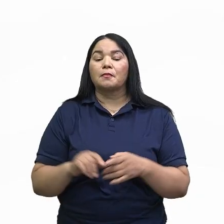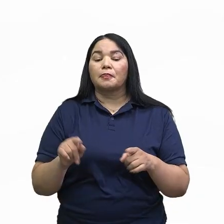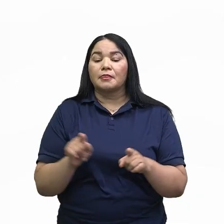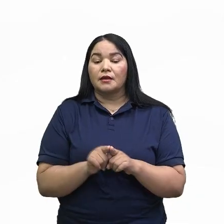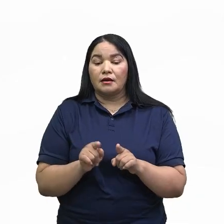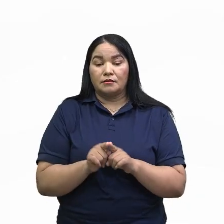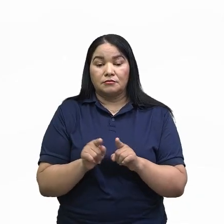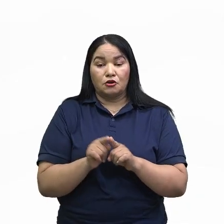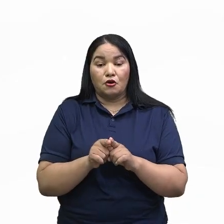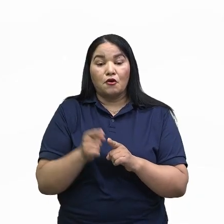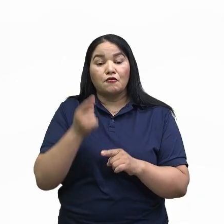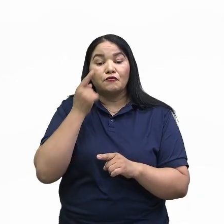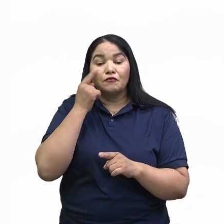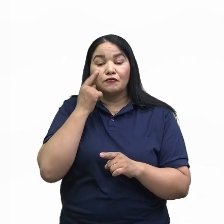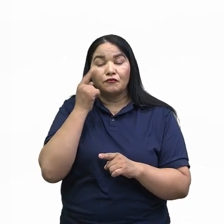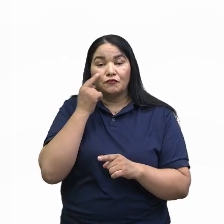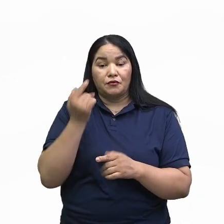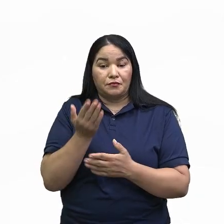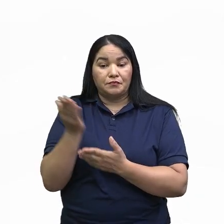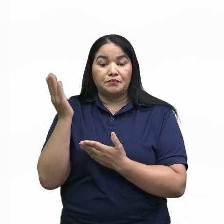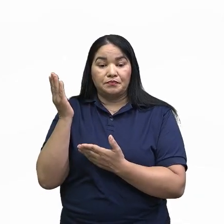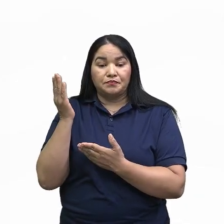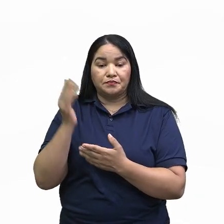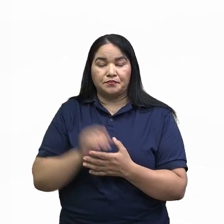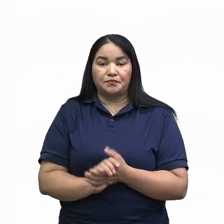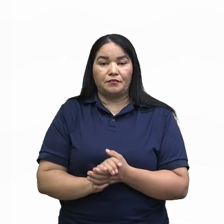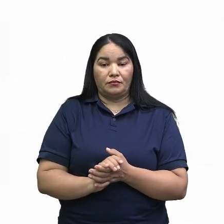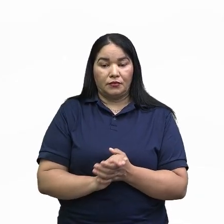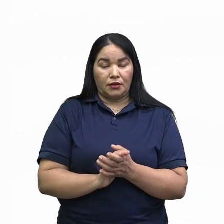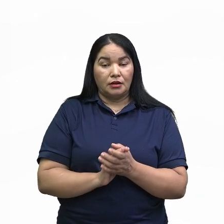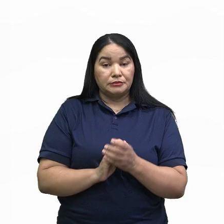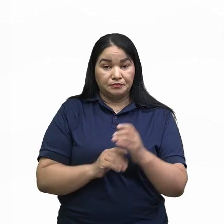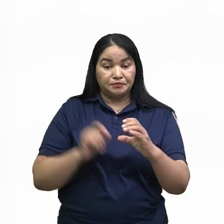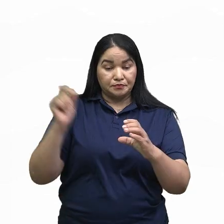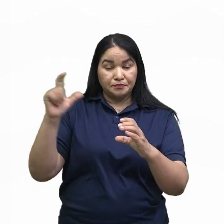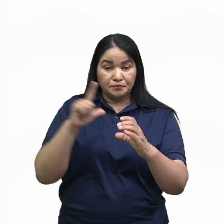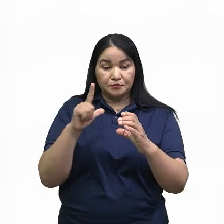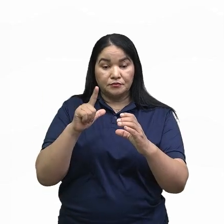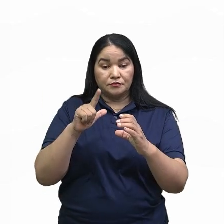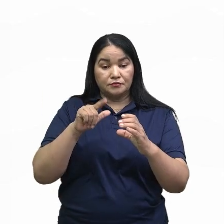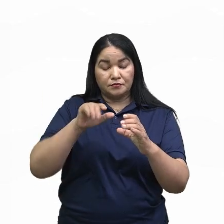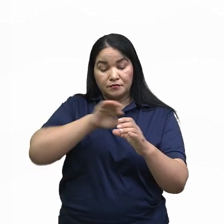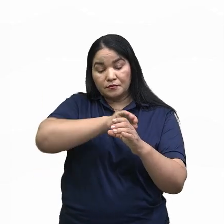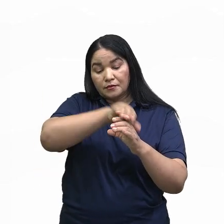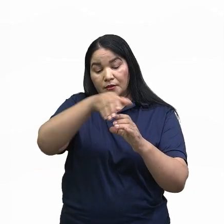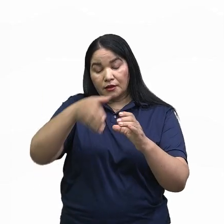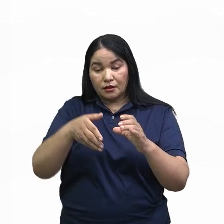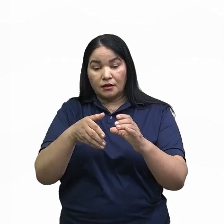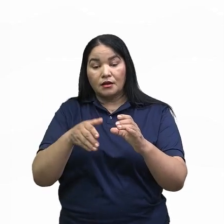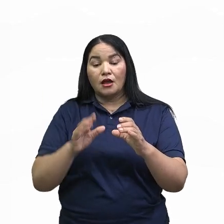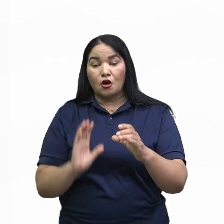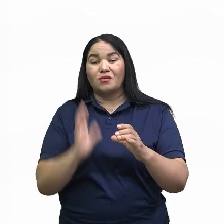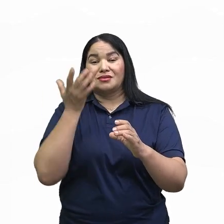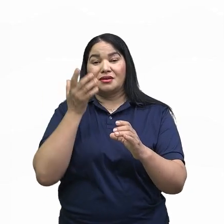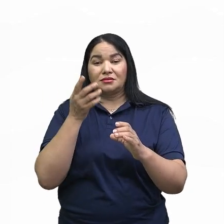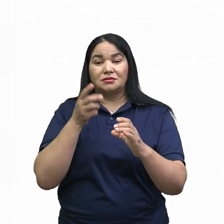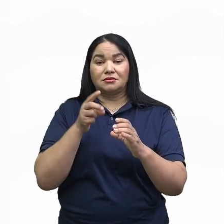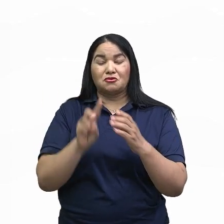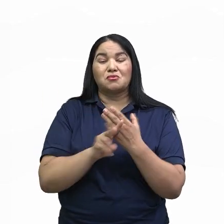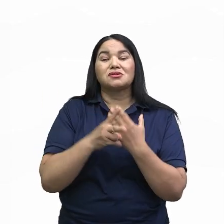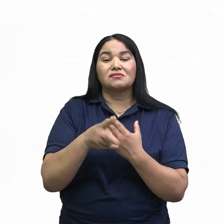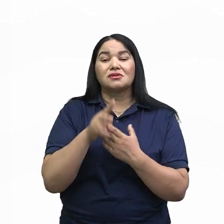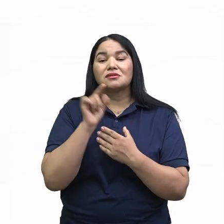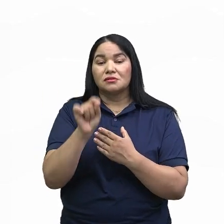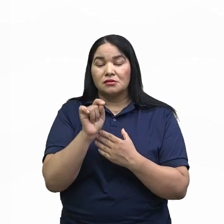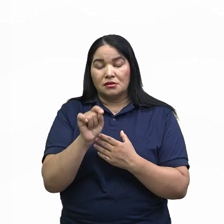observar que o efeito estufa, né, no caso, essas situações, elas são causadas pelas ações humanas, né, como eu falei para vocês,